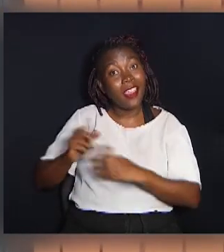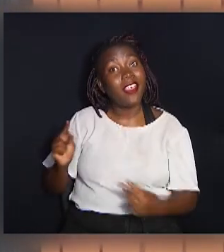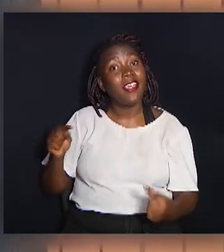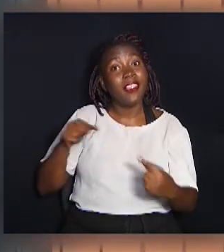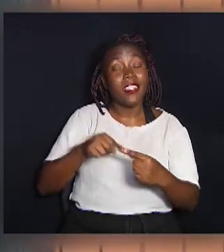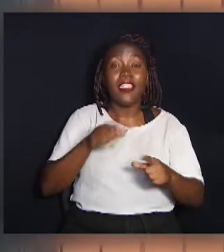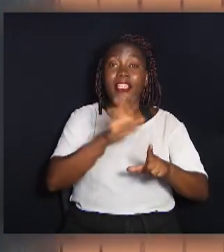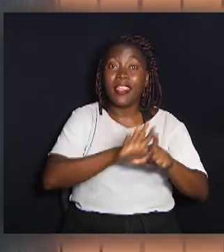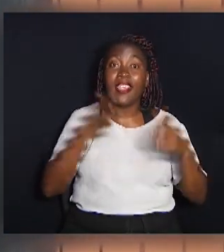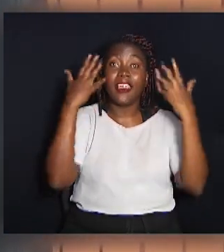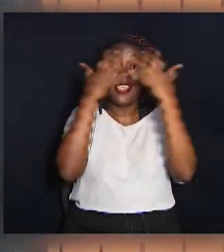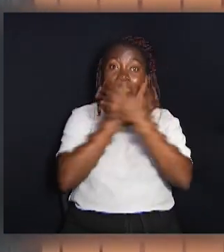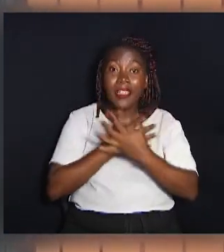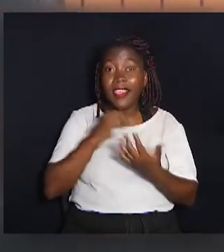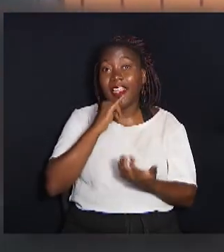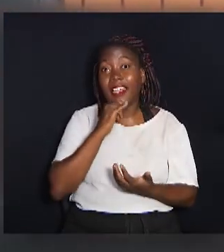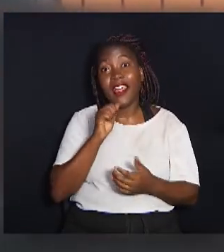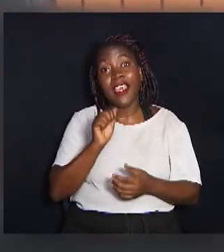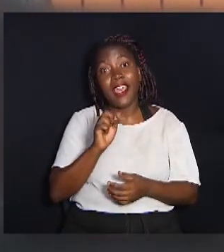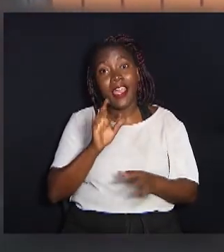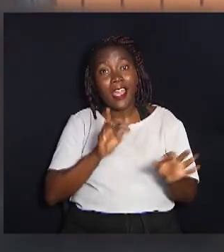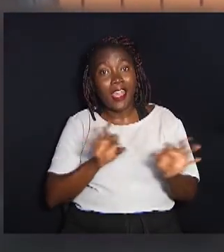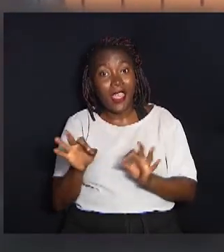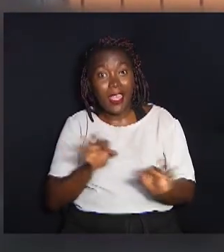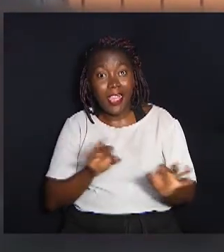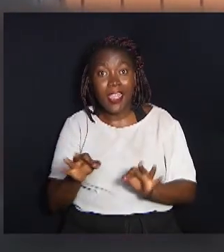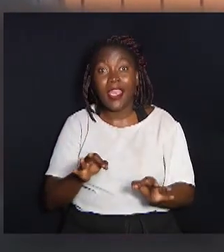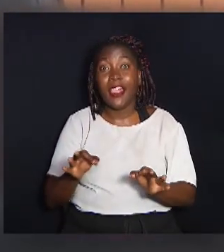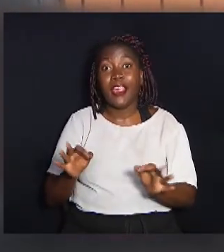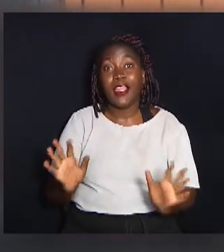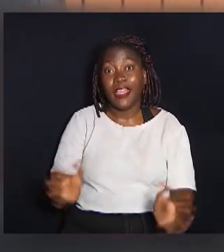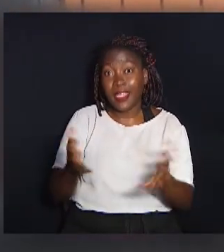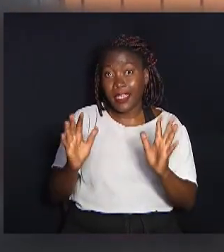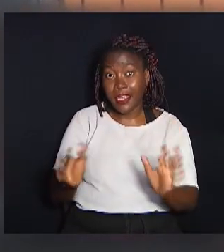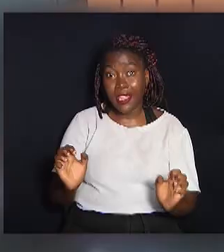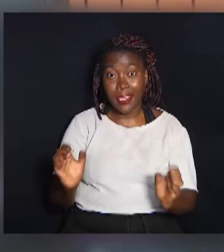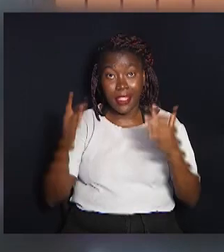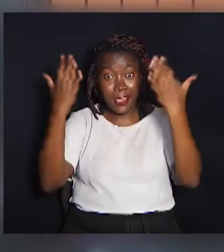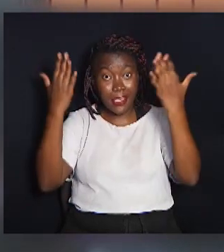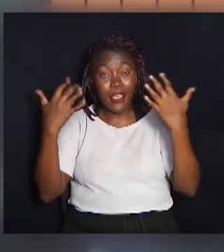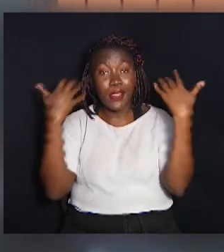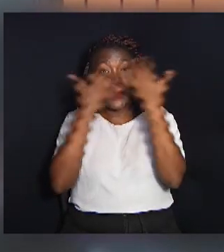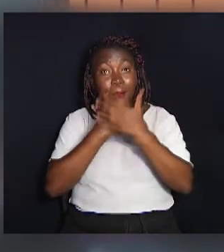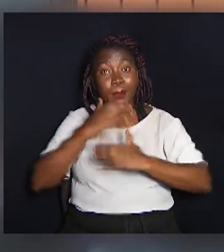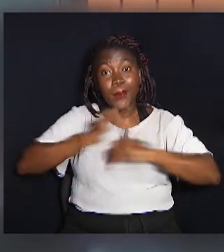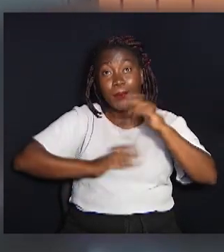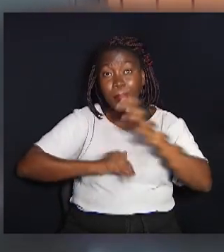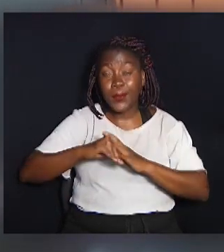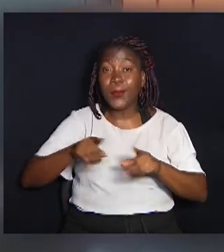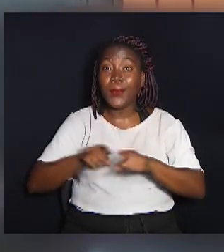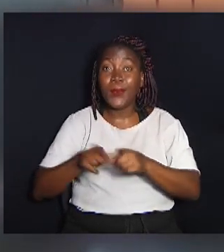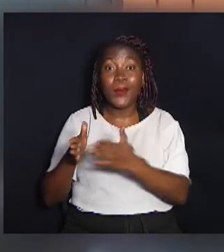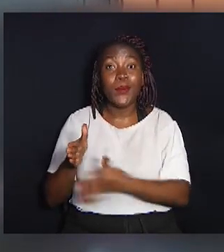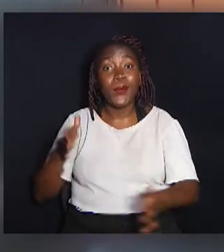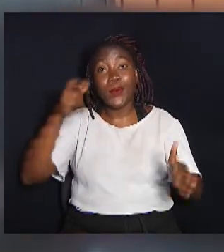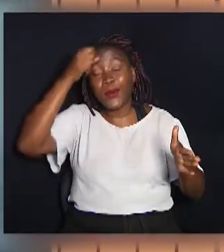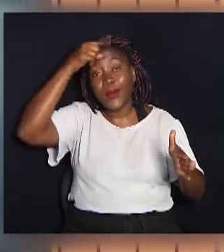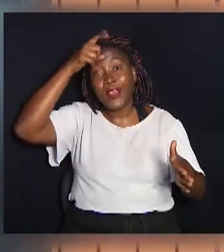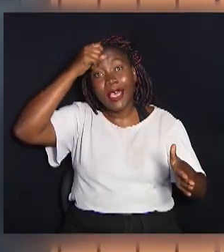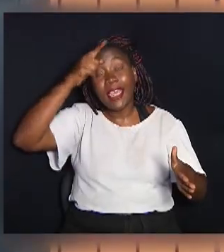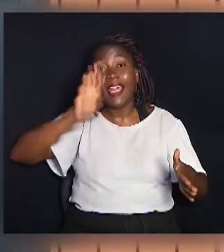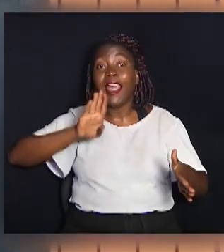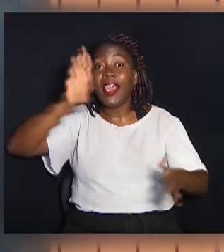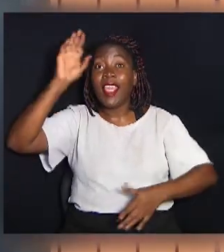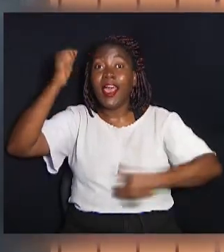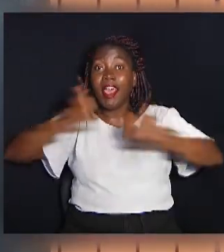setor musical, como arranjadores, promotores de eventos, músicos e produtores culturais, que comentaram